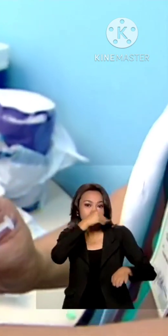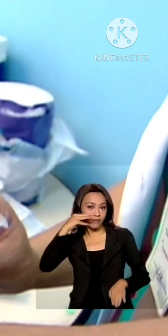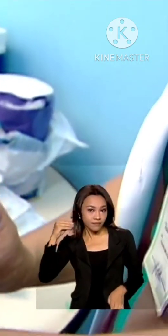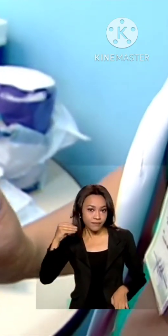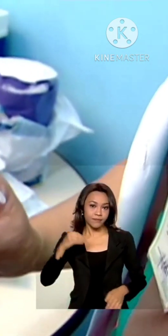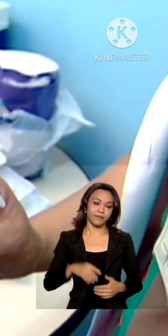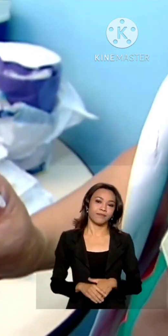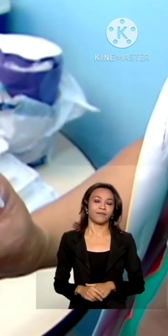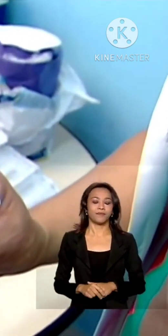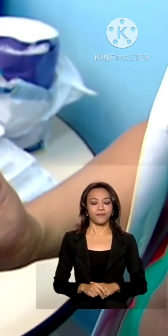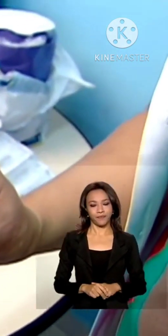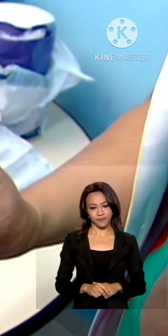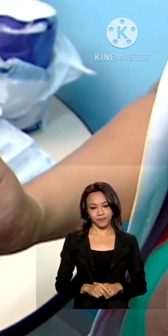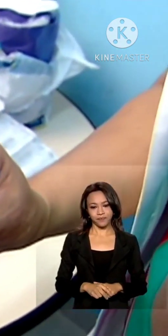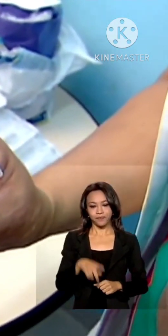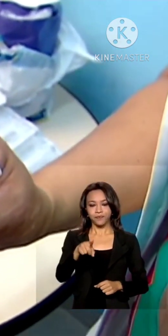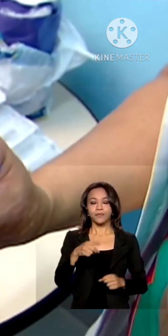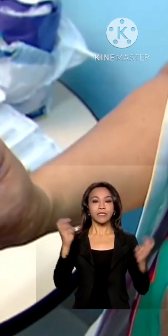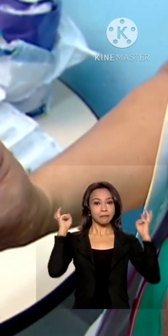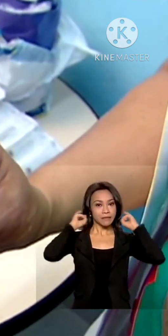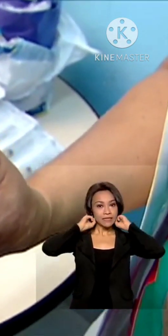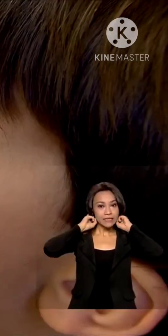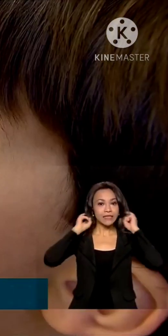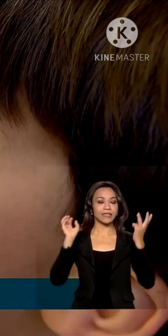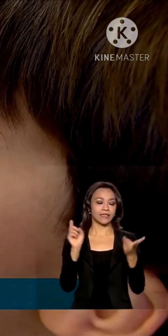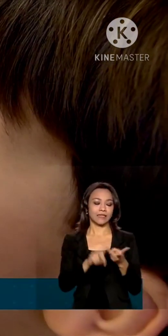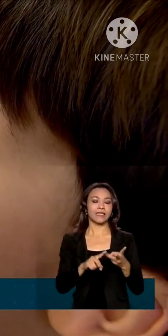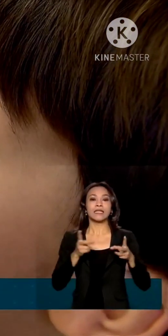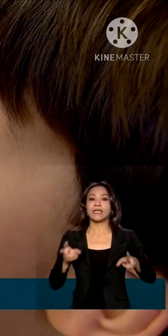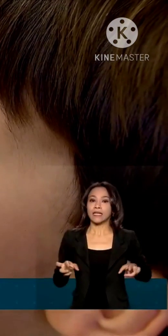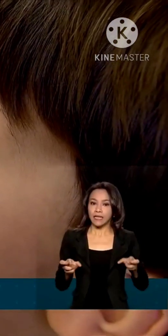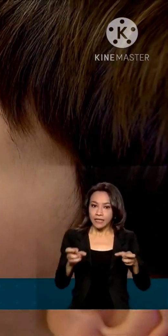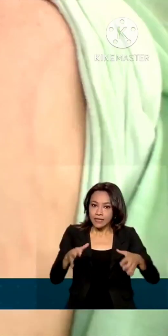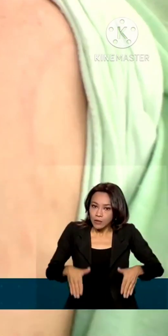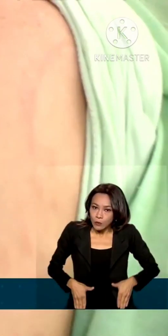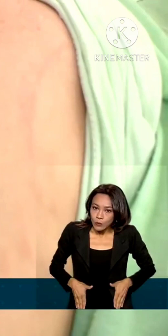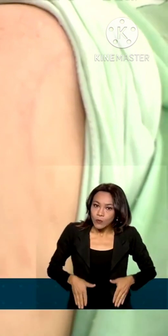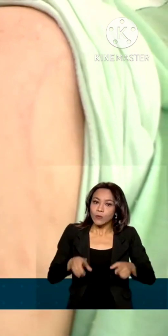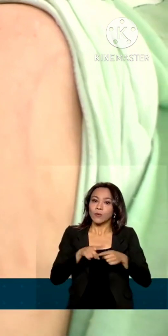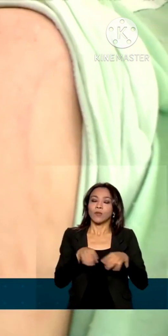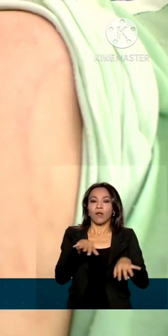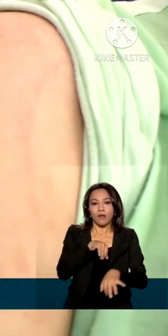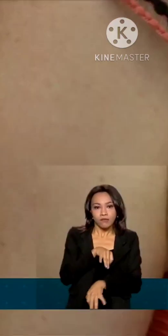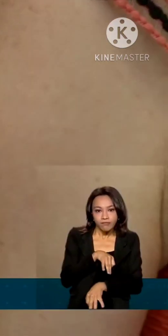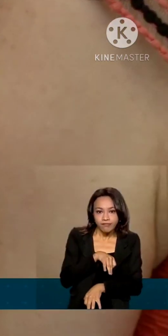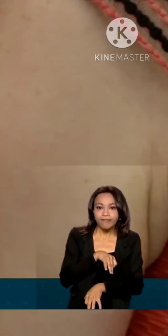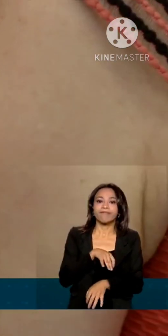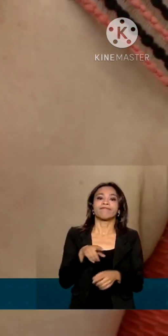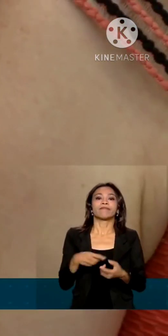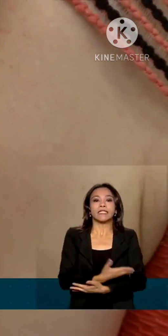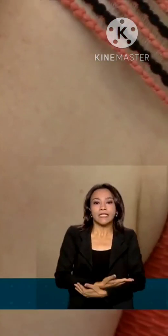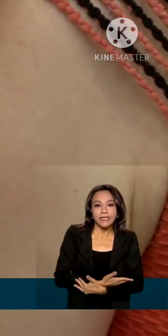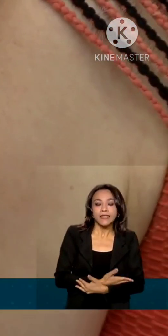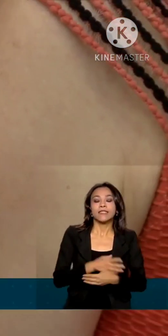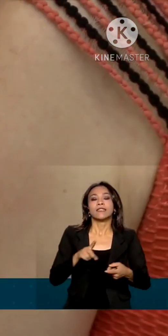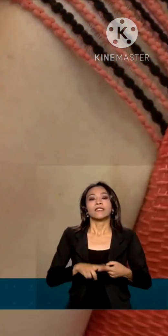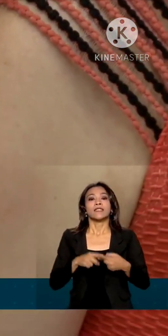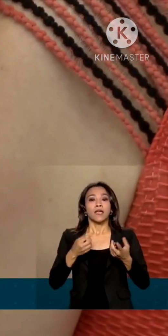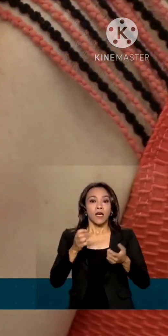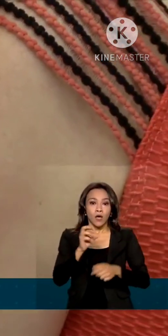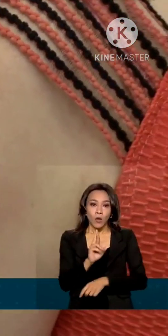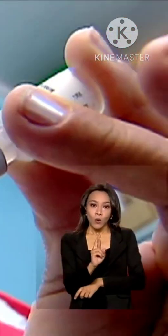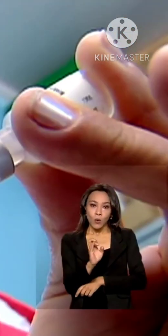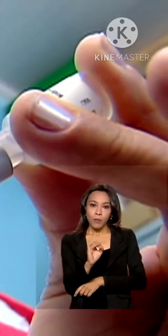a meningite câncer de útero paralisia infantil hepatites rubéola